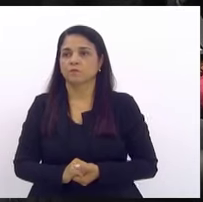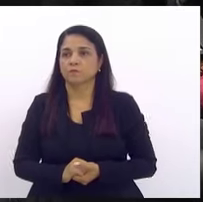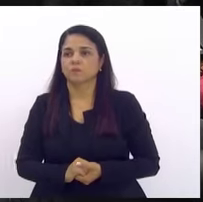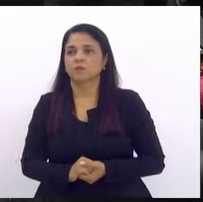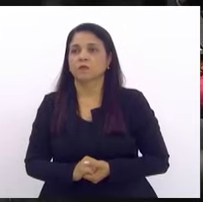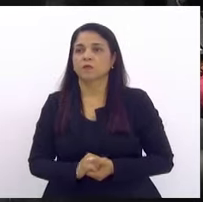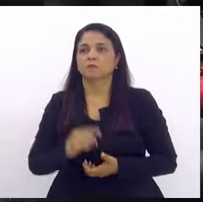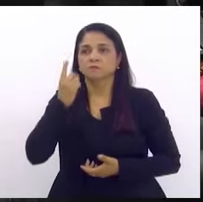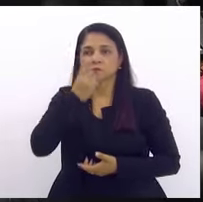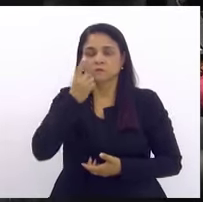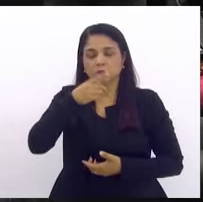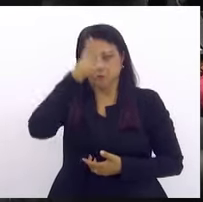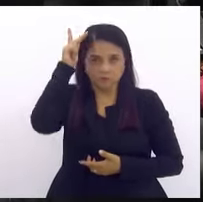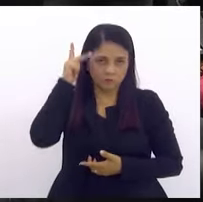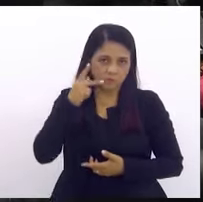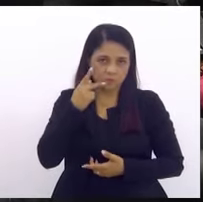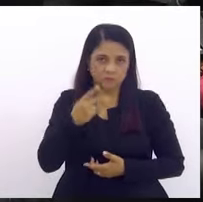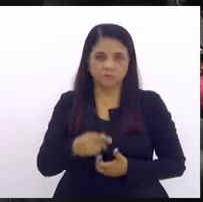Não é nesse, não, daqui para